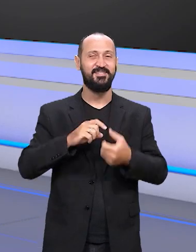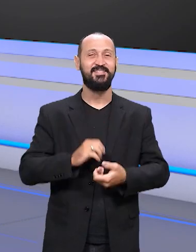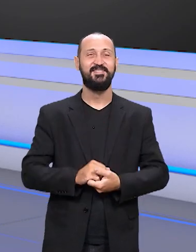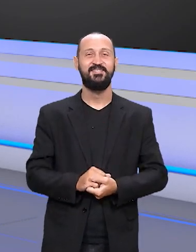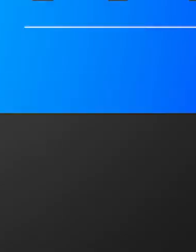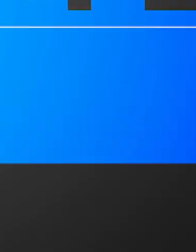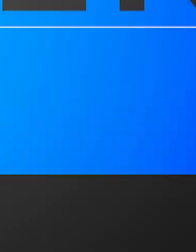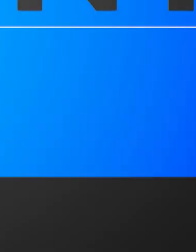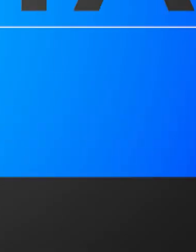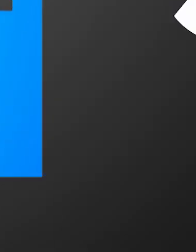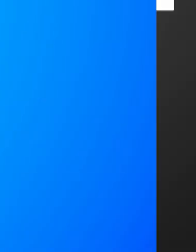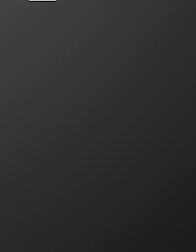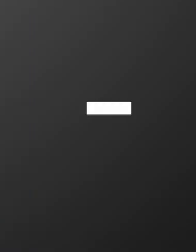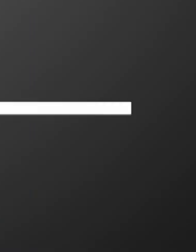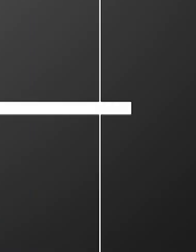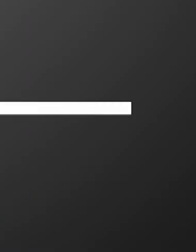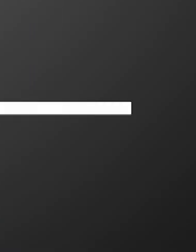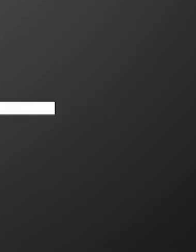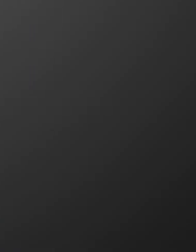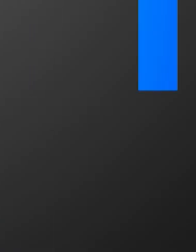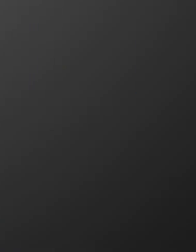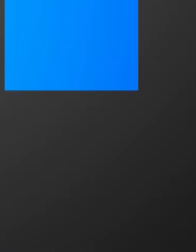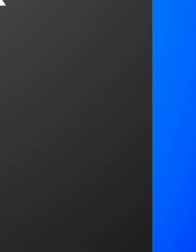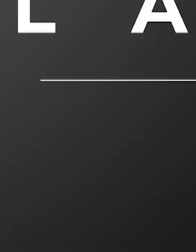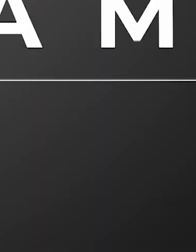já voltamos.